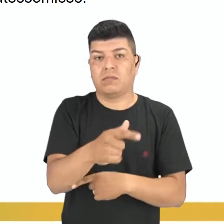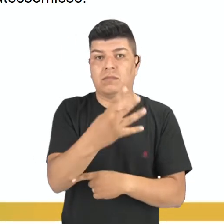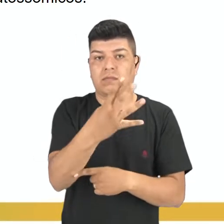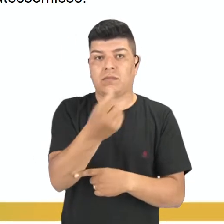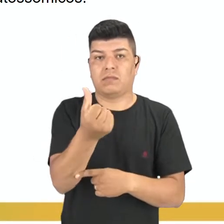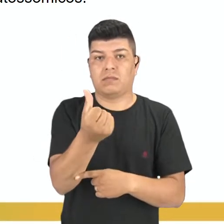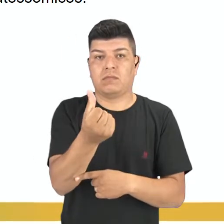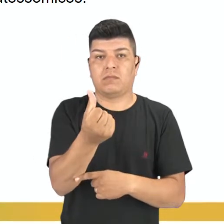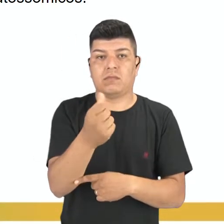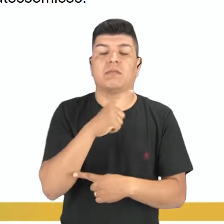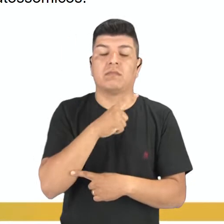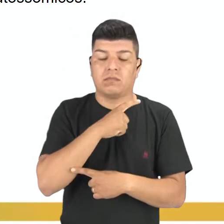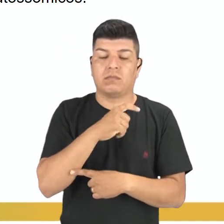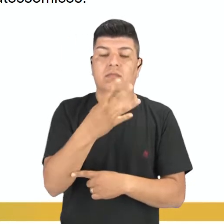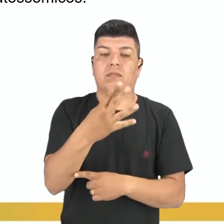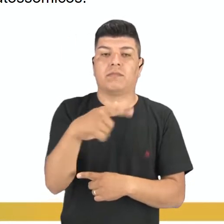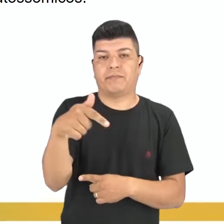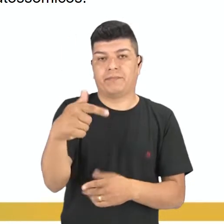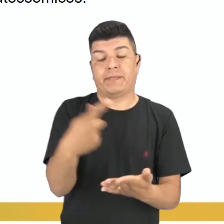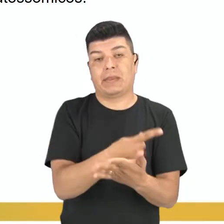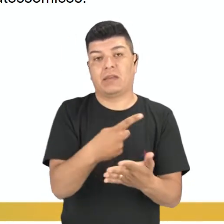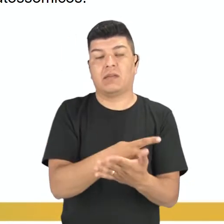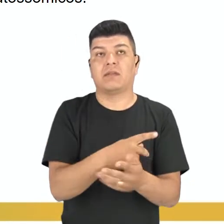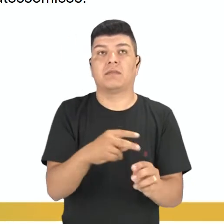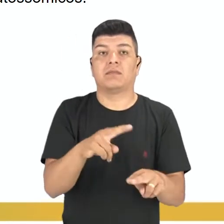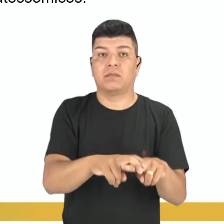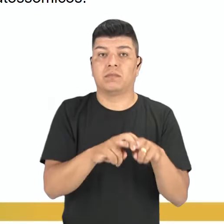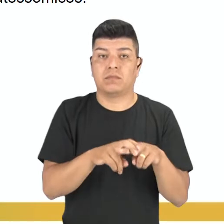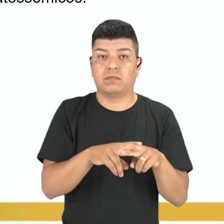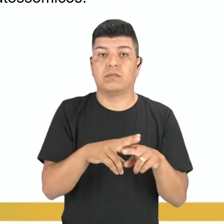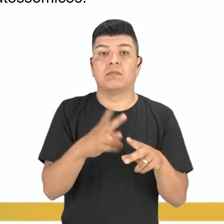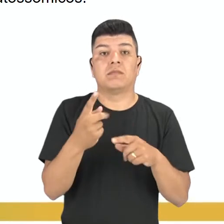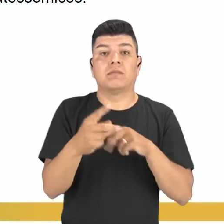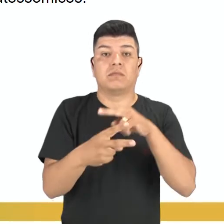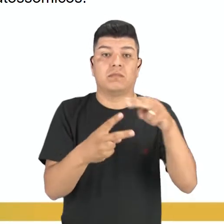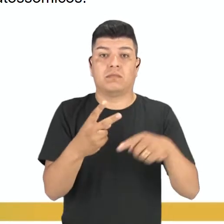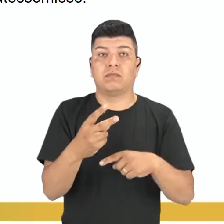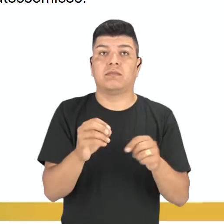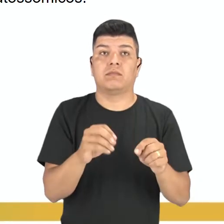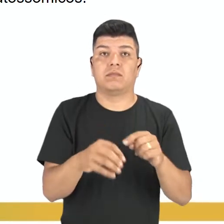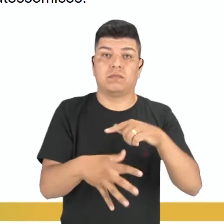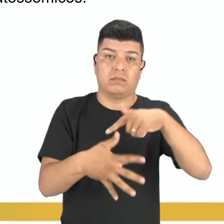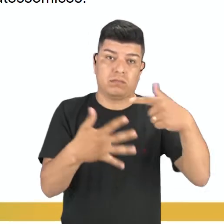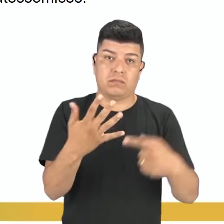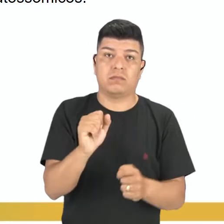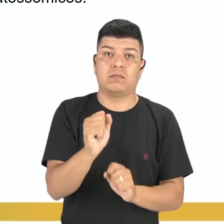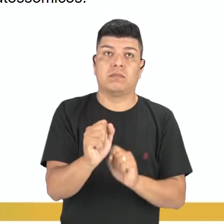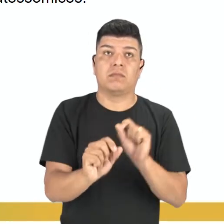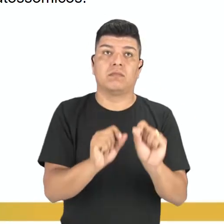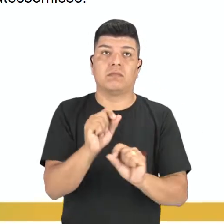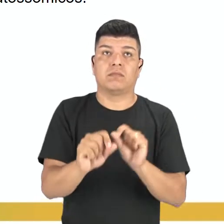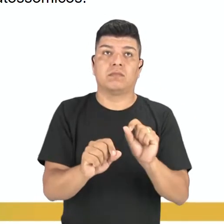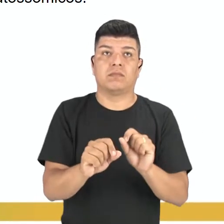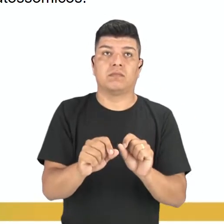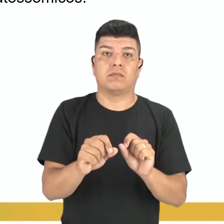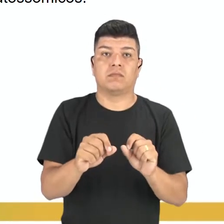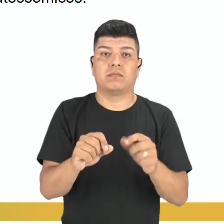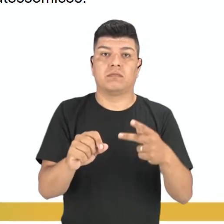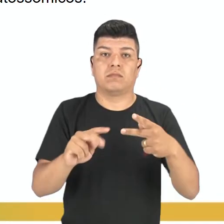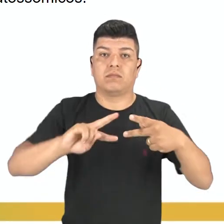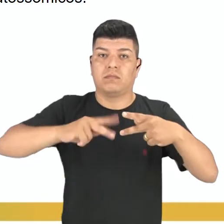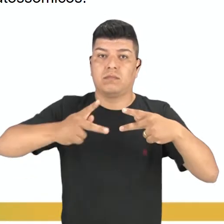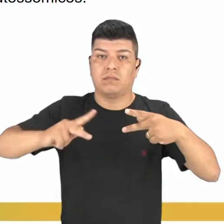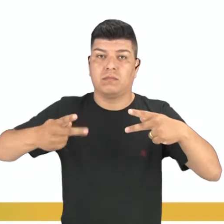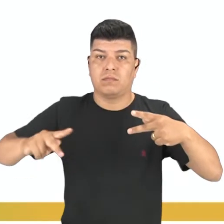46 cromossomos vai ter 47 tá então é um dos termos vejam bem que pleiotropia não é o